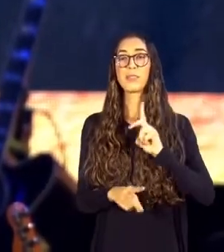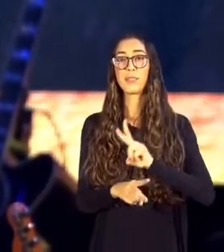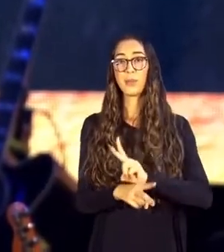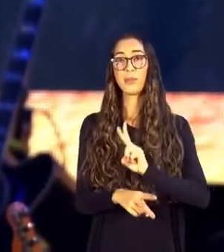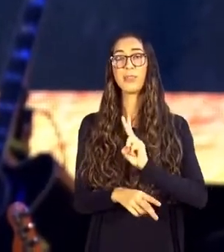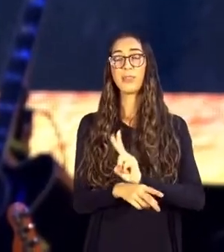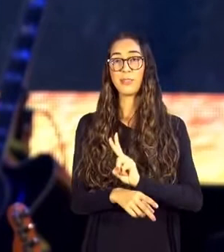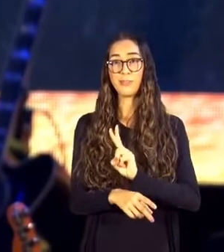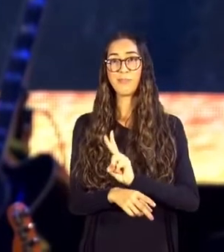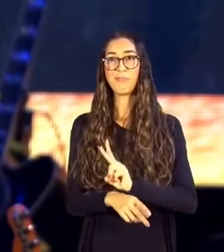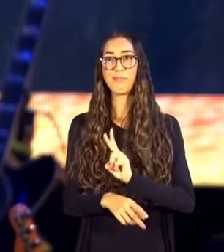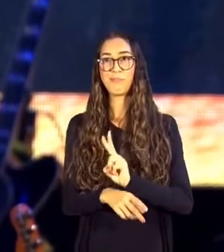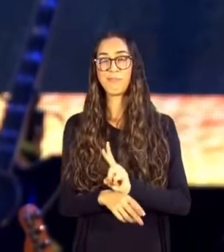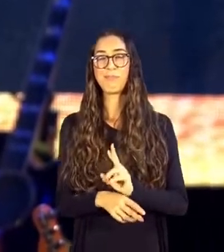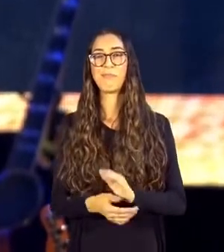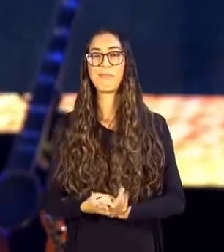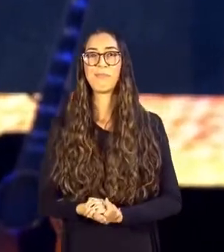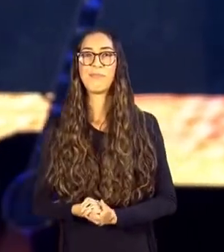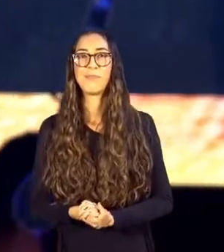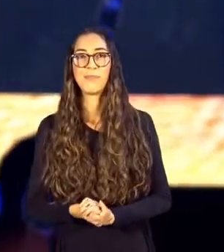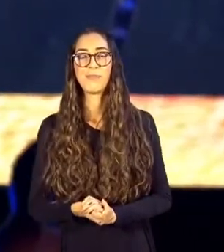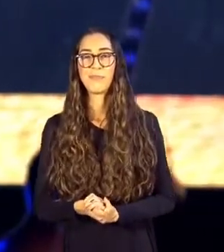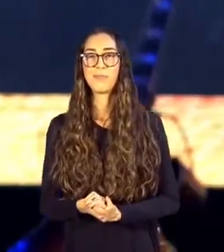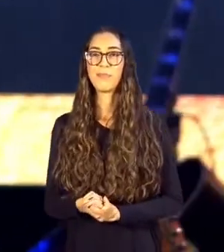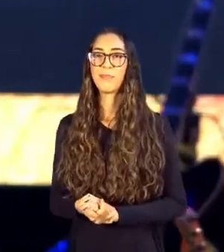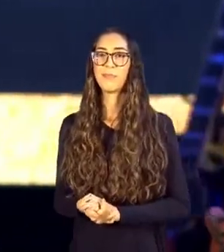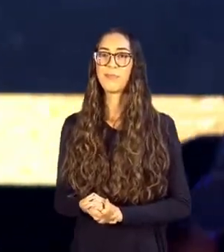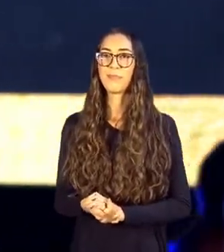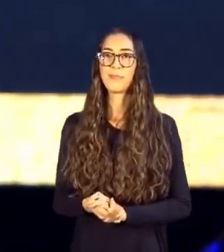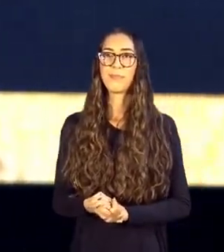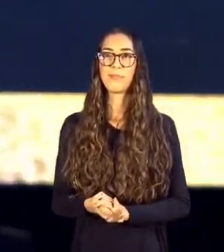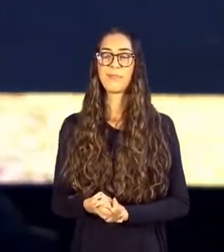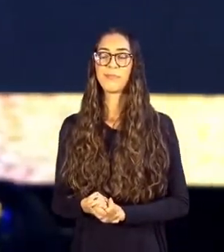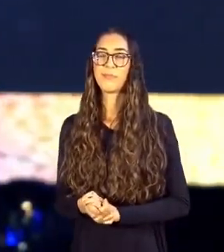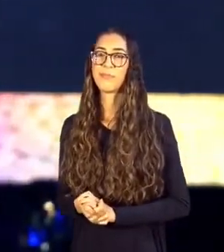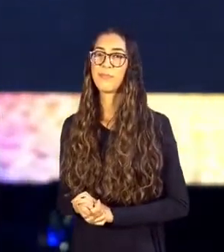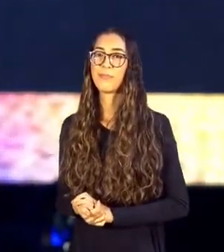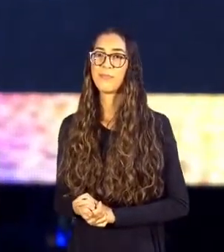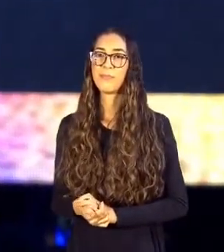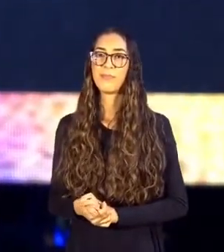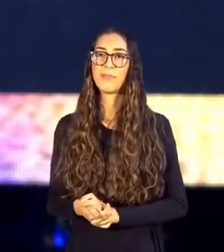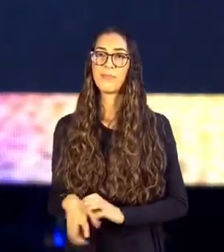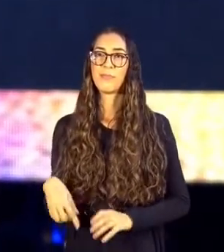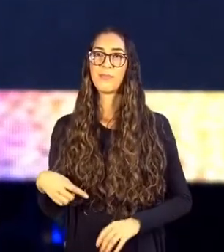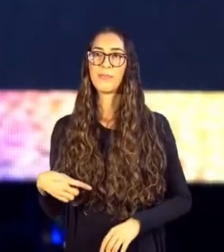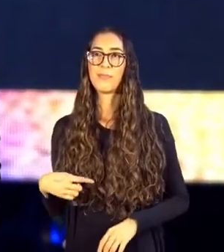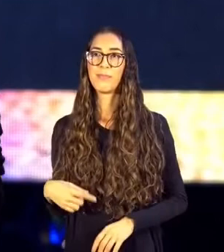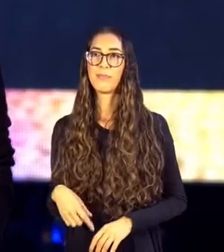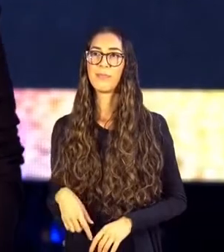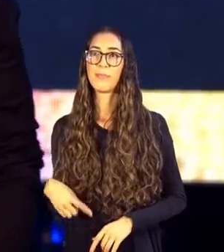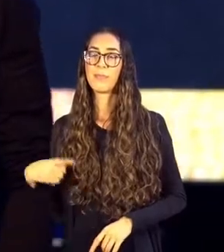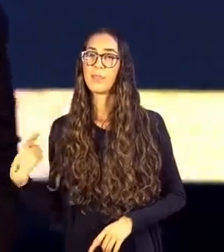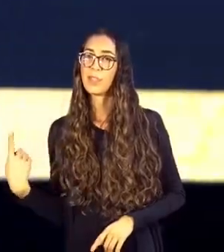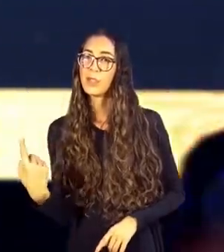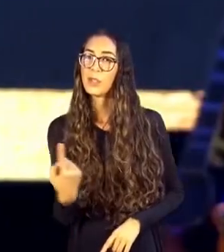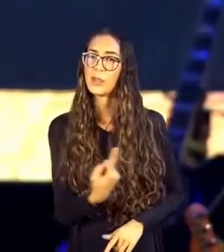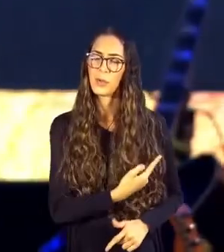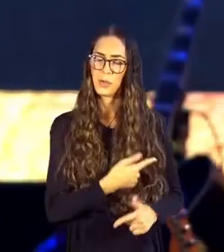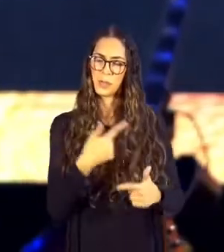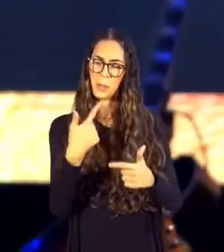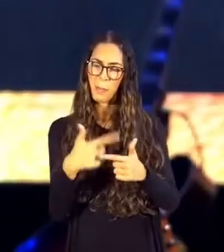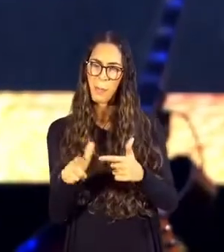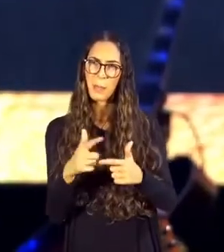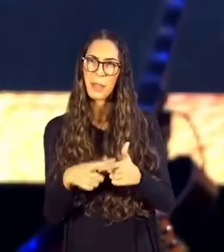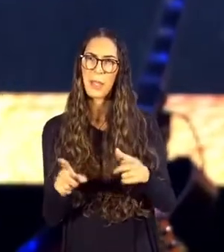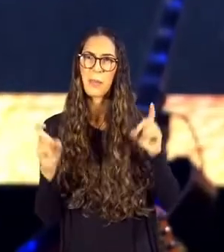socorro vem. Vem, ele vem a todo momento, do Senhor que fez os céus e a terra. Não é qualquer um, é o que fez